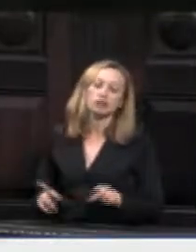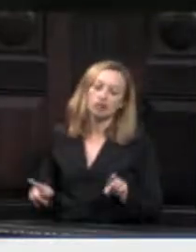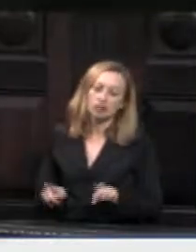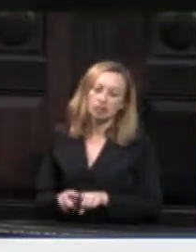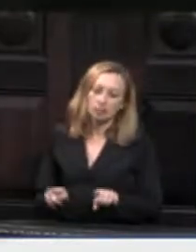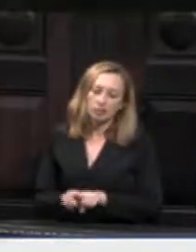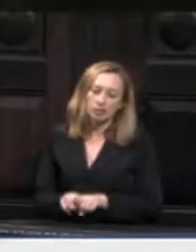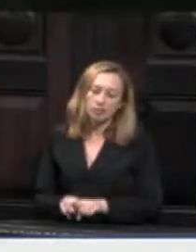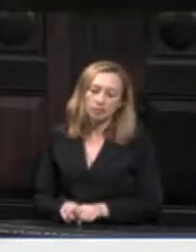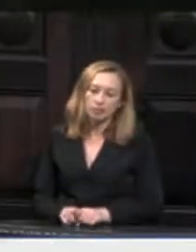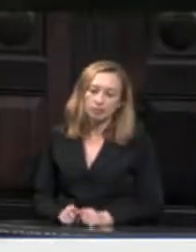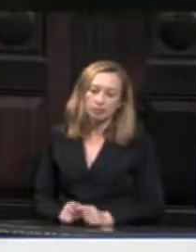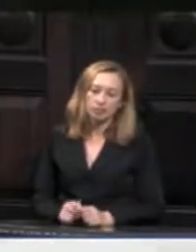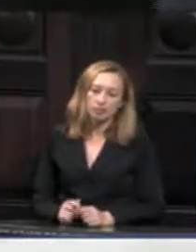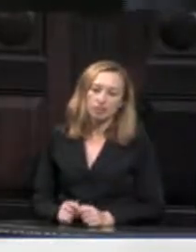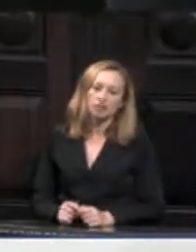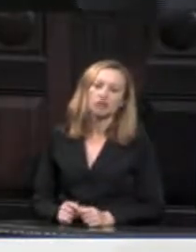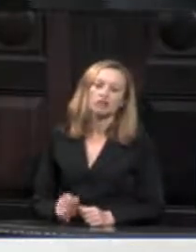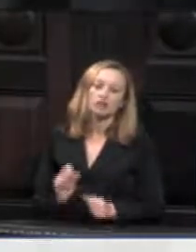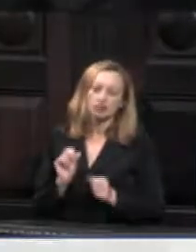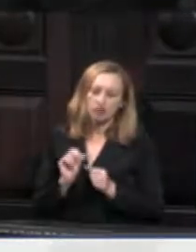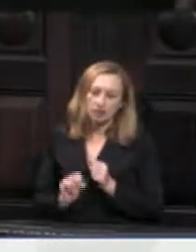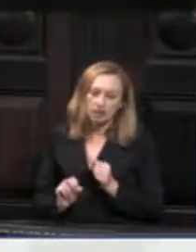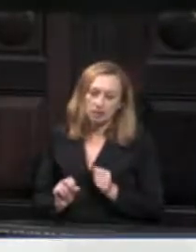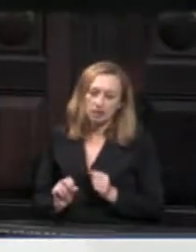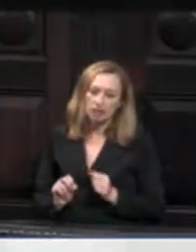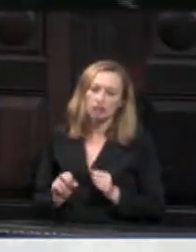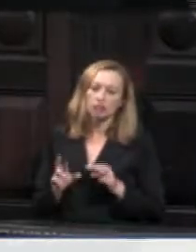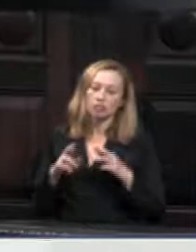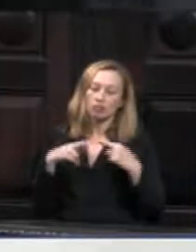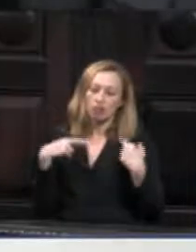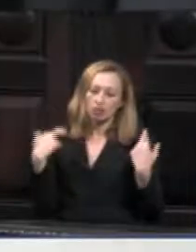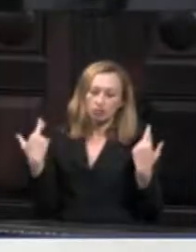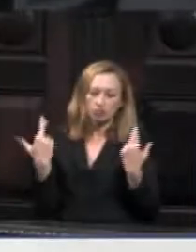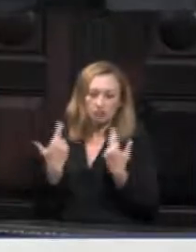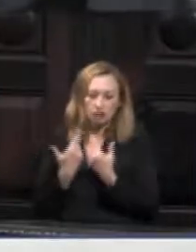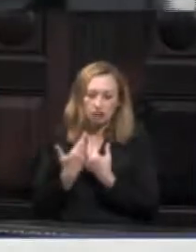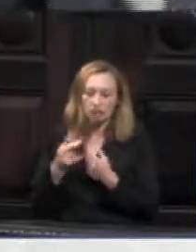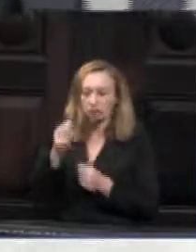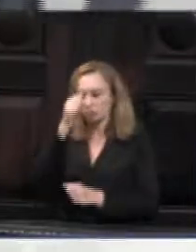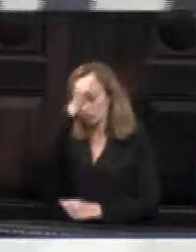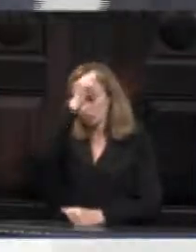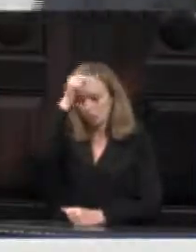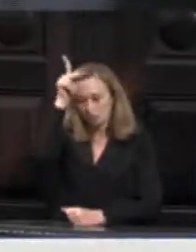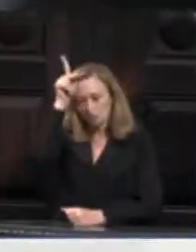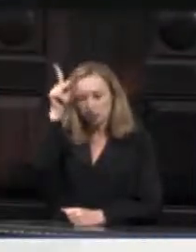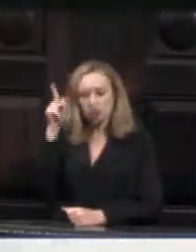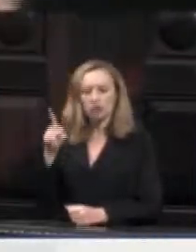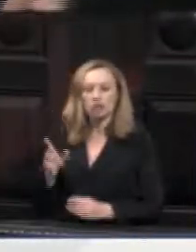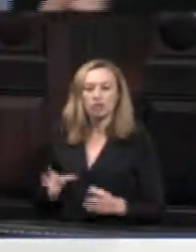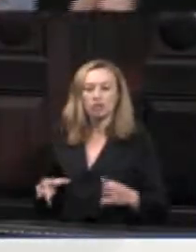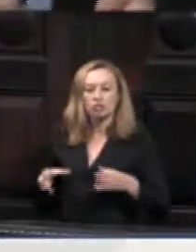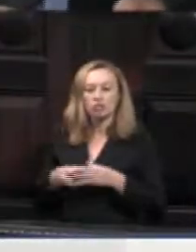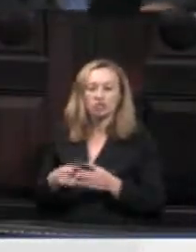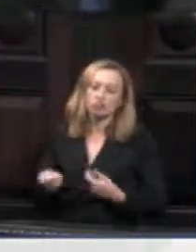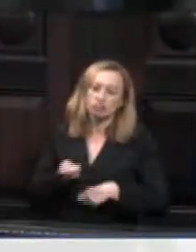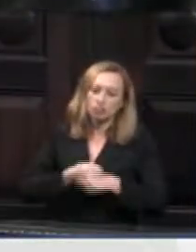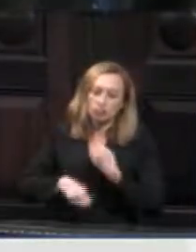finalmente, foi feita uma audiência pública pela Comissão de